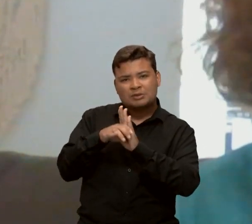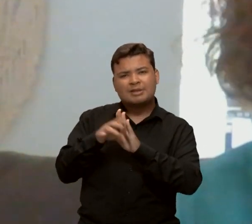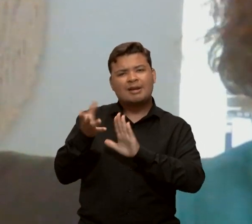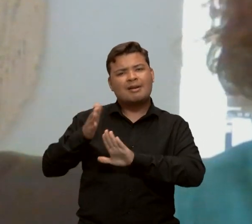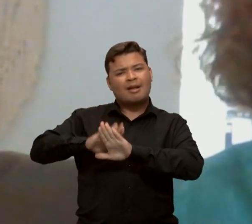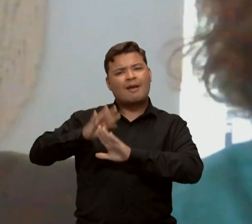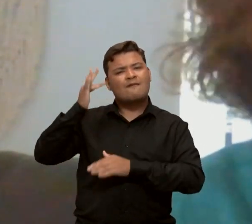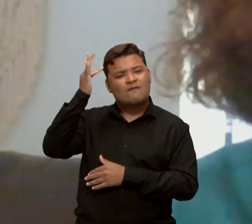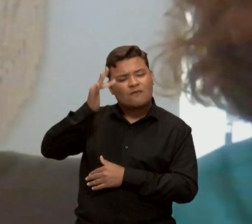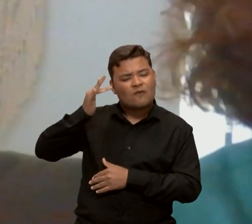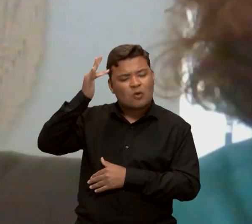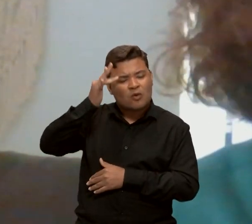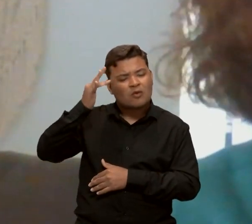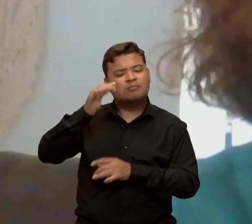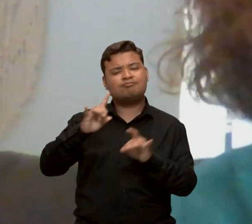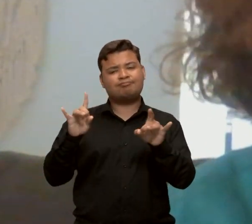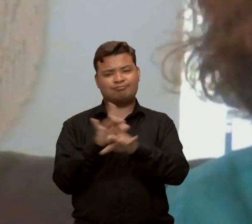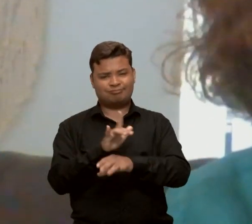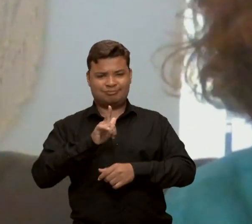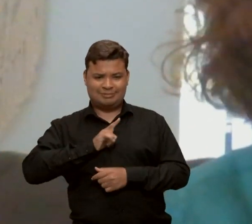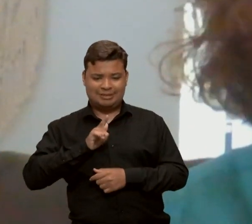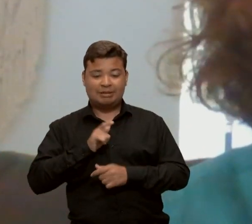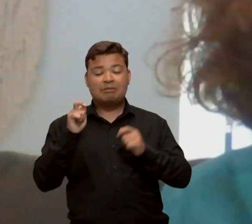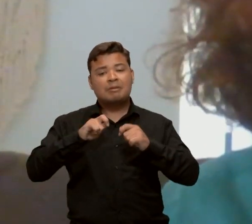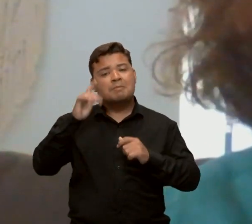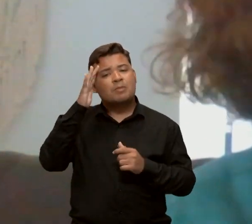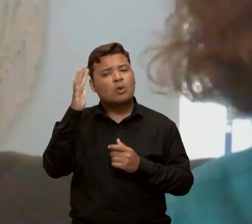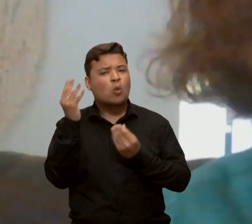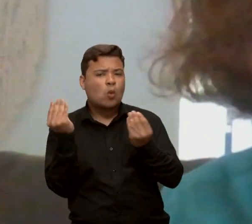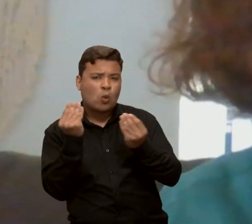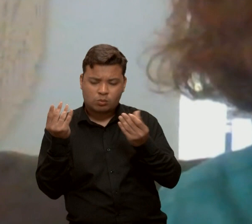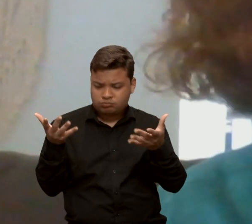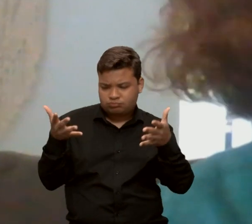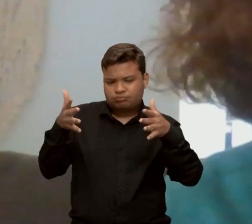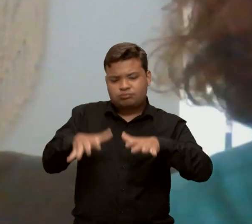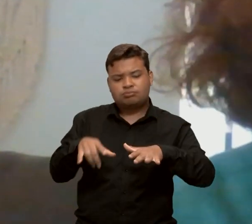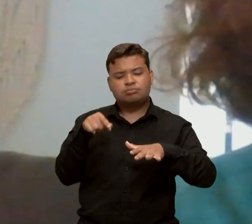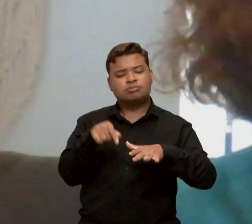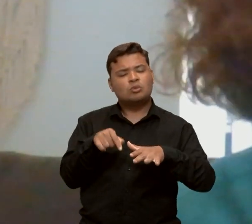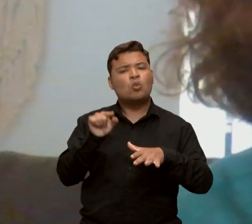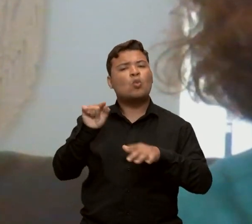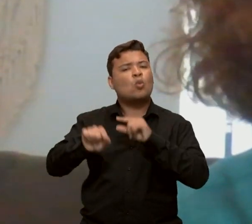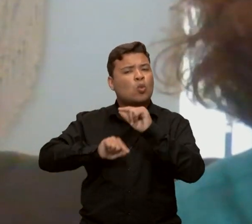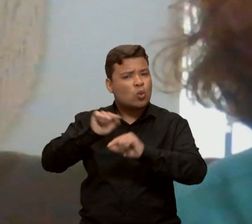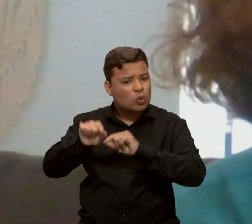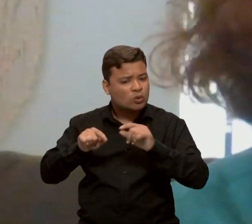filosofia para a gente pensar o que é inclusão e como trazer essa inclusão para